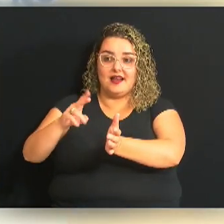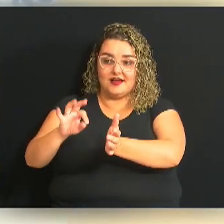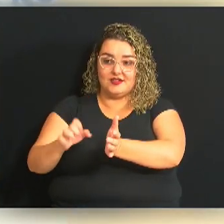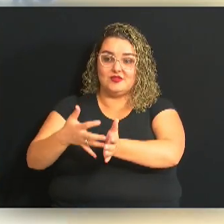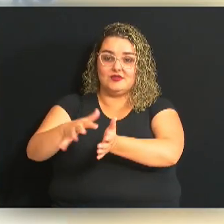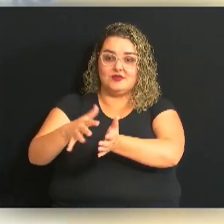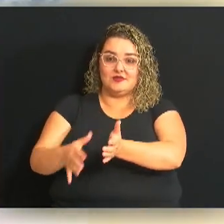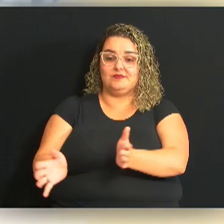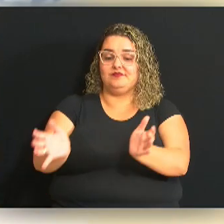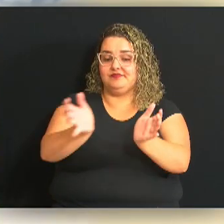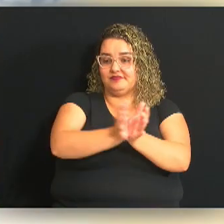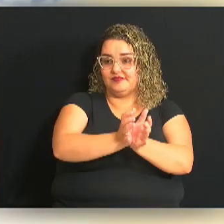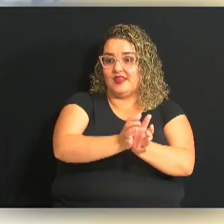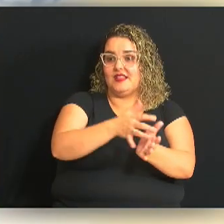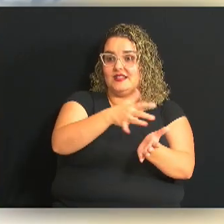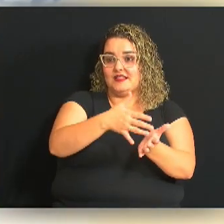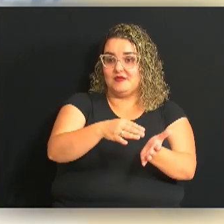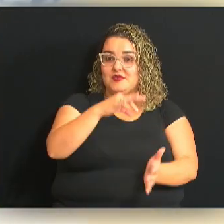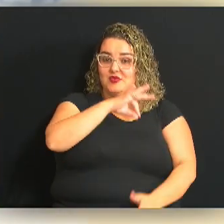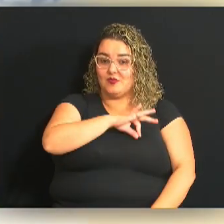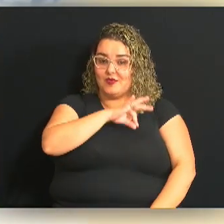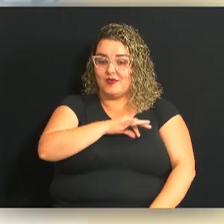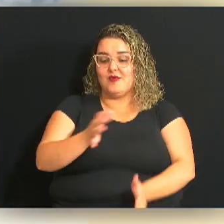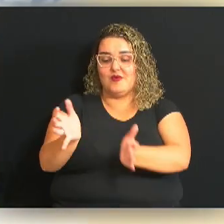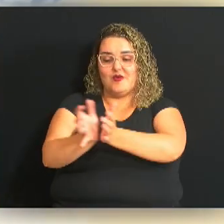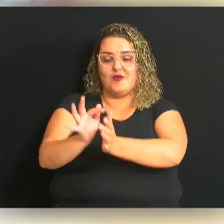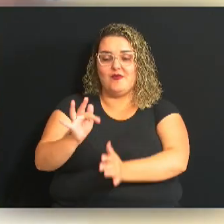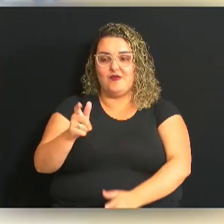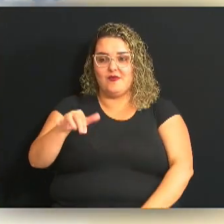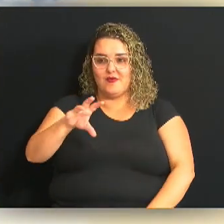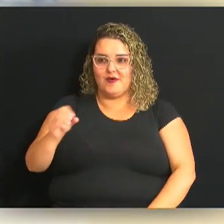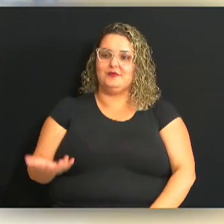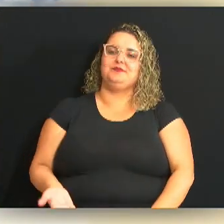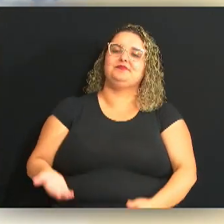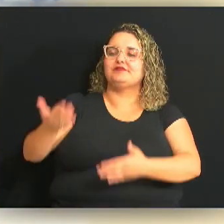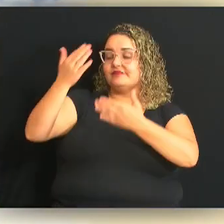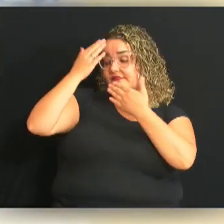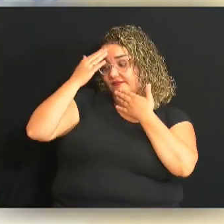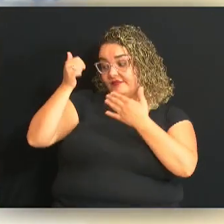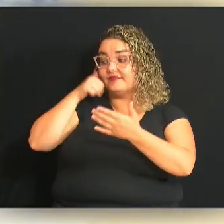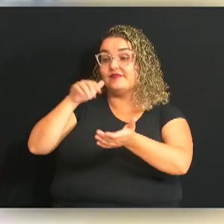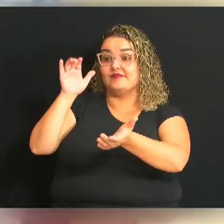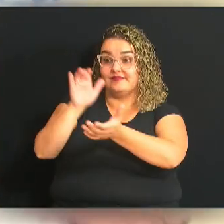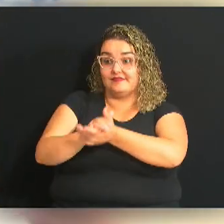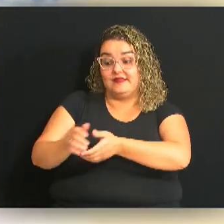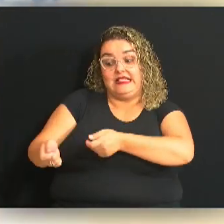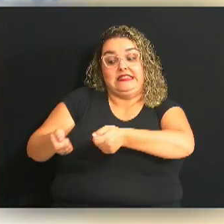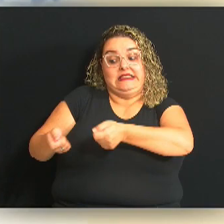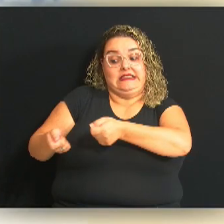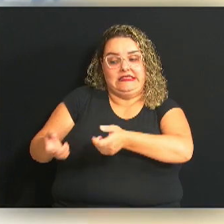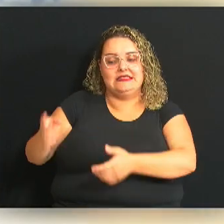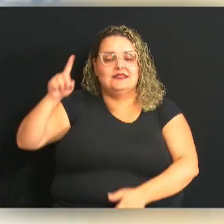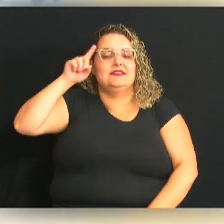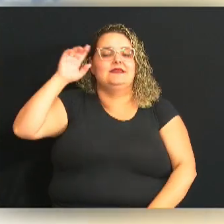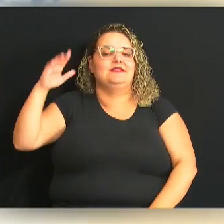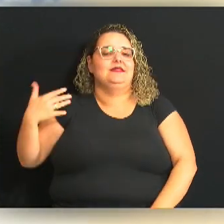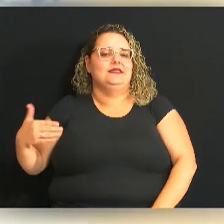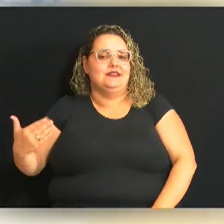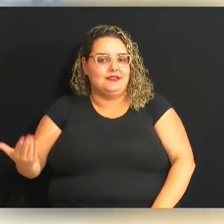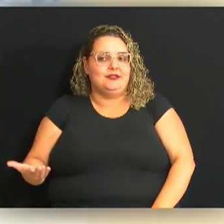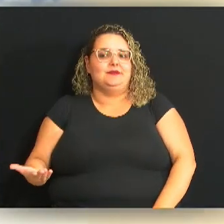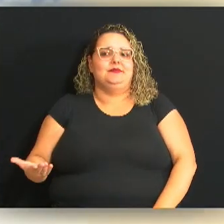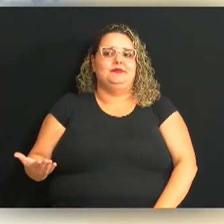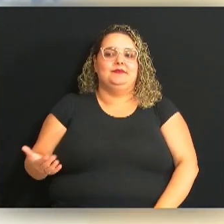Forró Maria Lua. Agradecer minha esposa, que é ela que segura a onda do dia a dia,